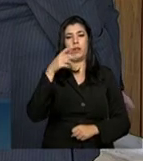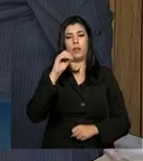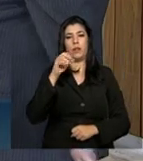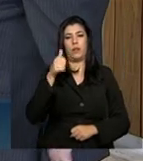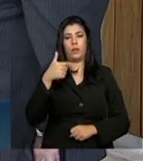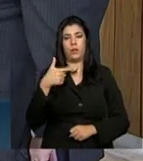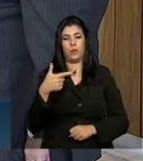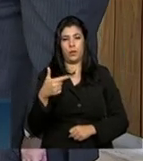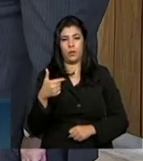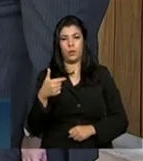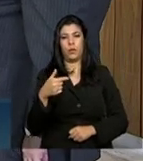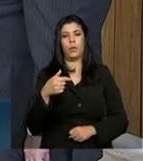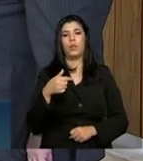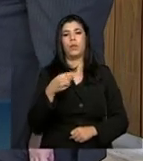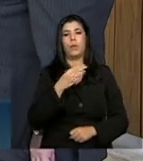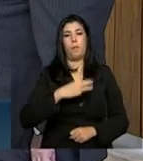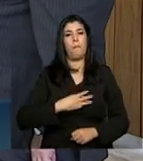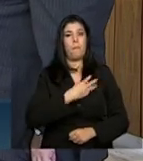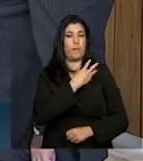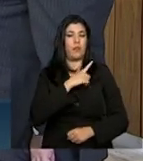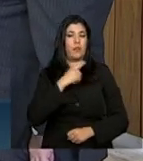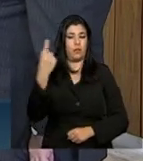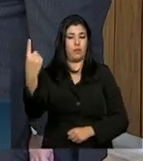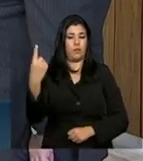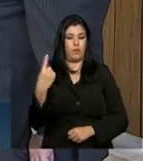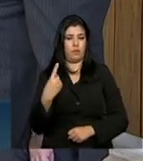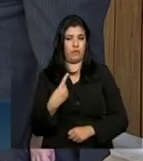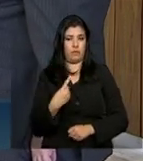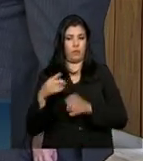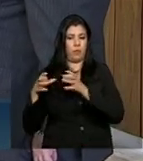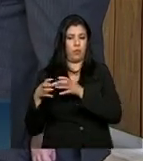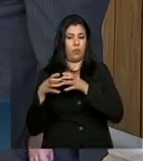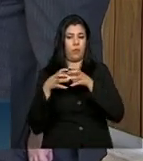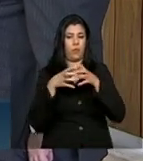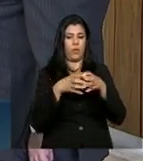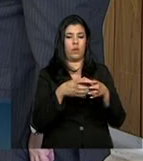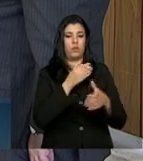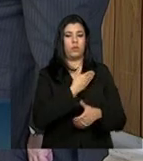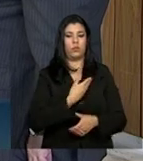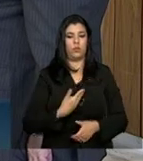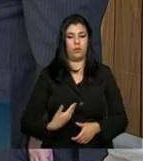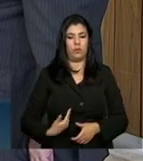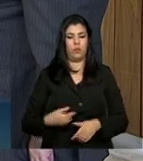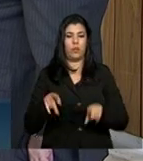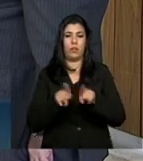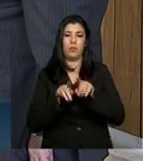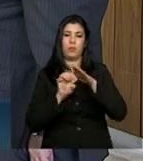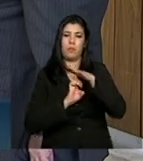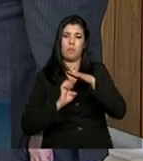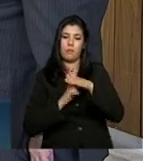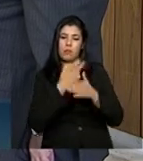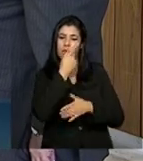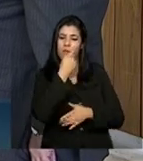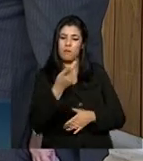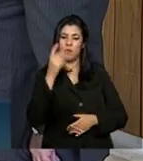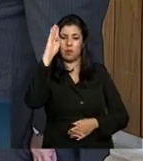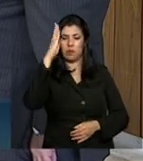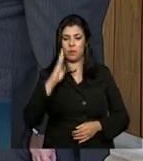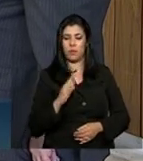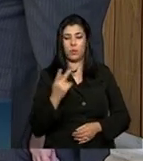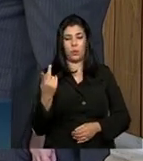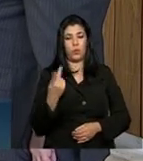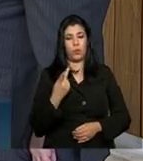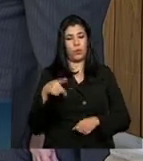primeiro-ministro da Finlândia esteve no Brasil, acompanhado de uma delegação governamental e empresarial, e na ocasião os dois